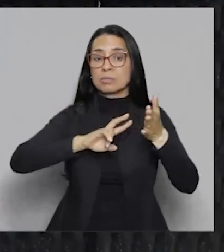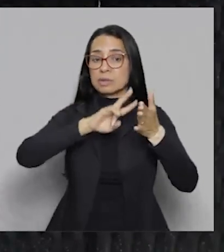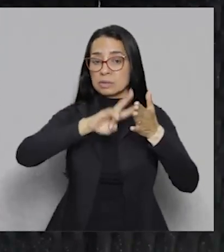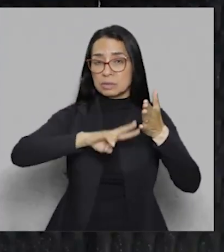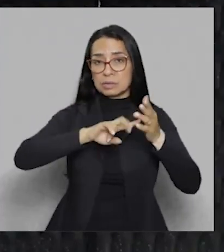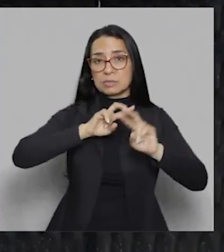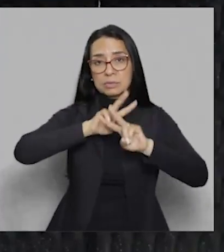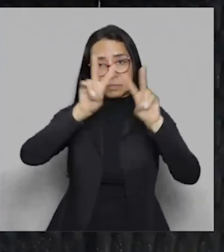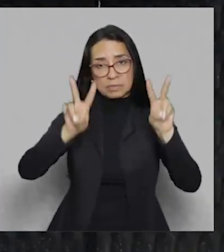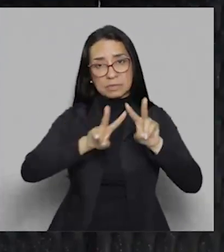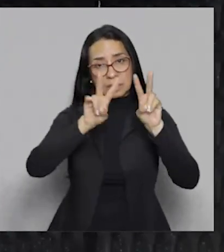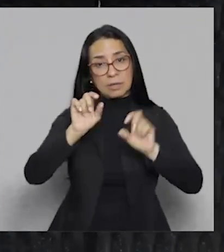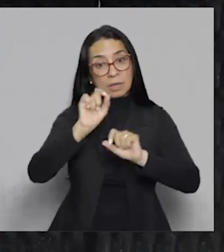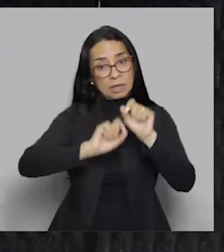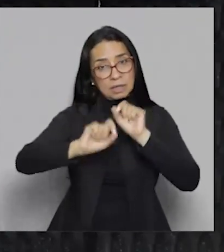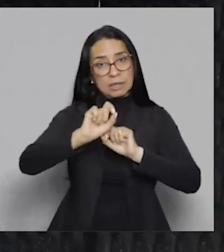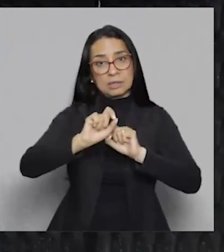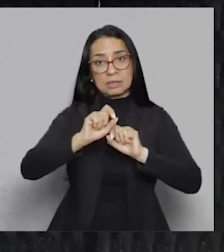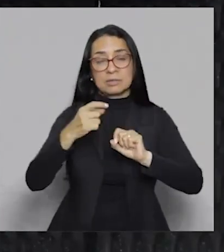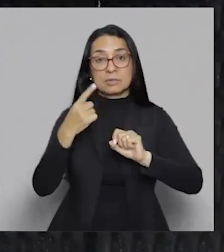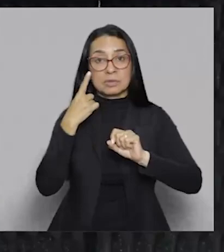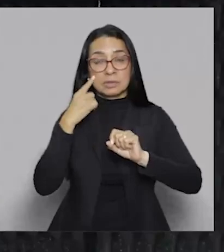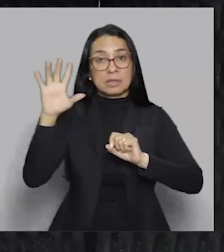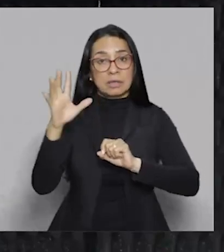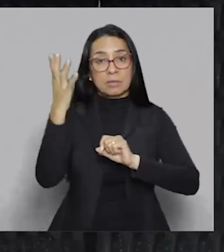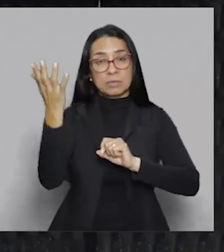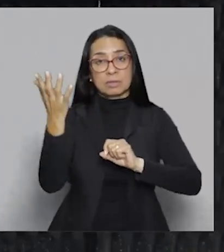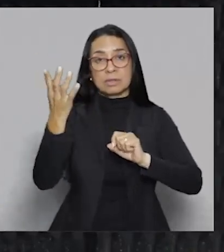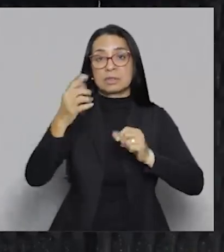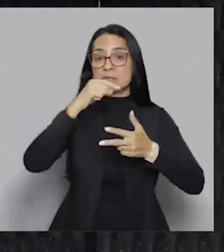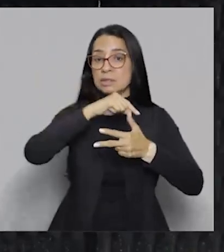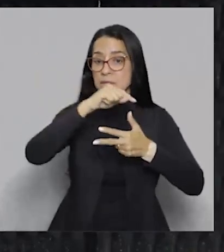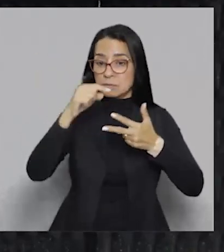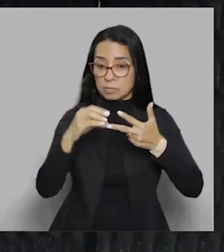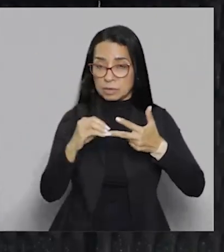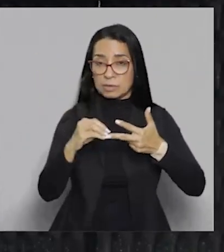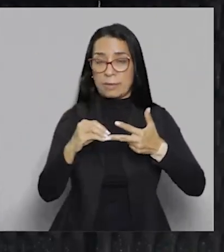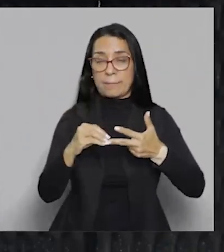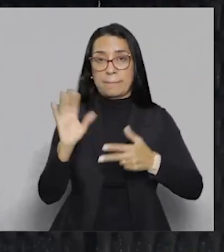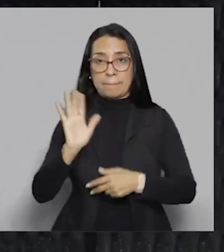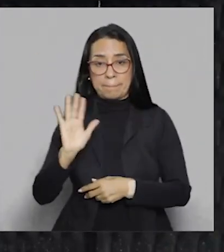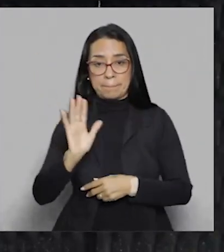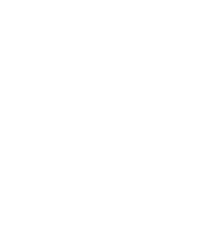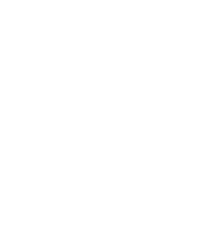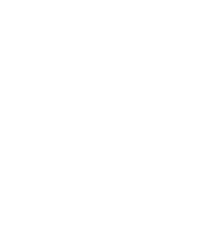na hora que você vai analisar uma questão. Professor Marcos Dominici, professor de arte. Um abraço, gente. Fui.